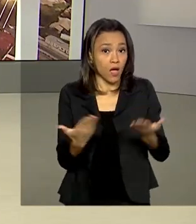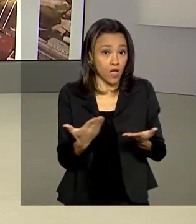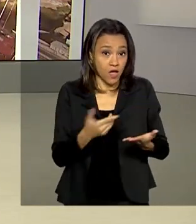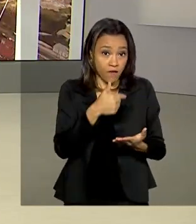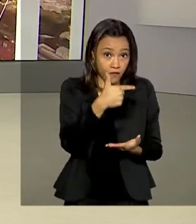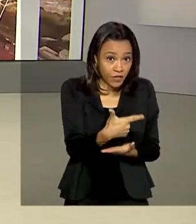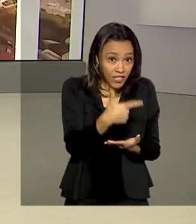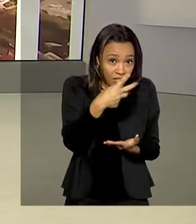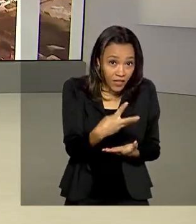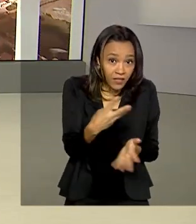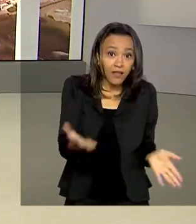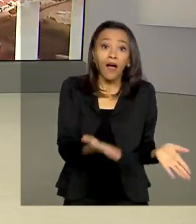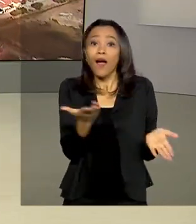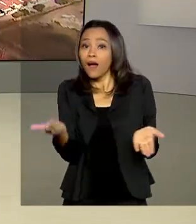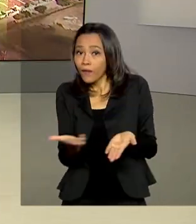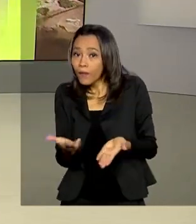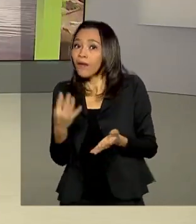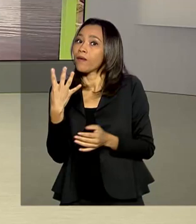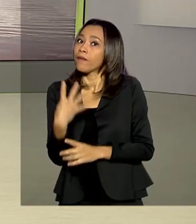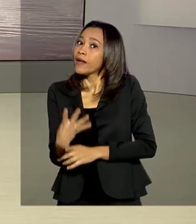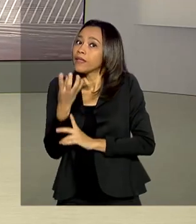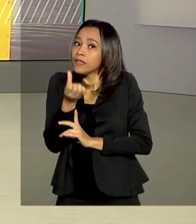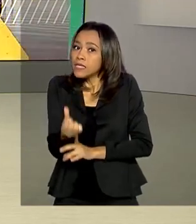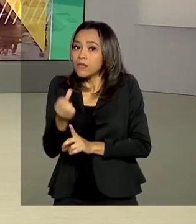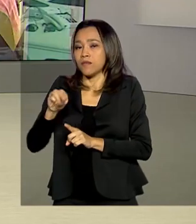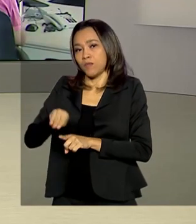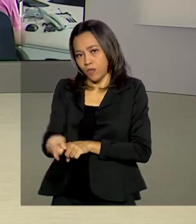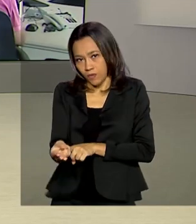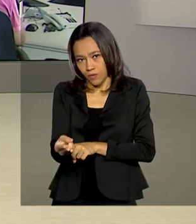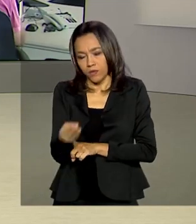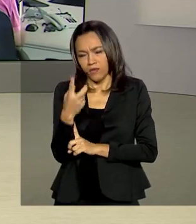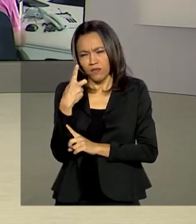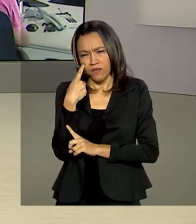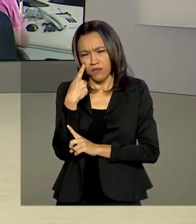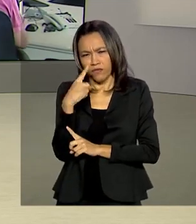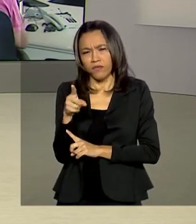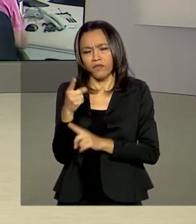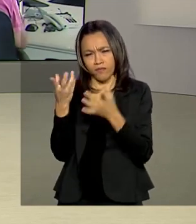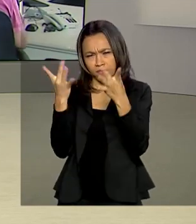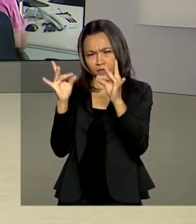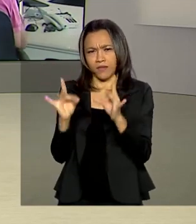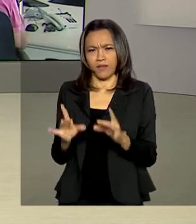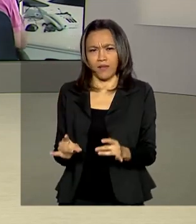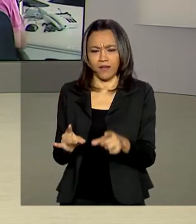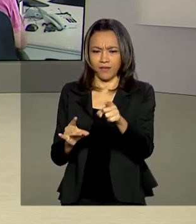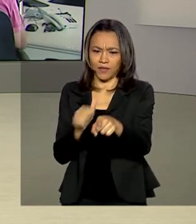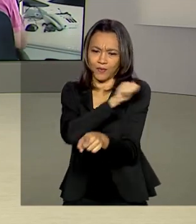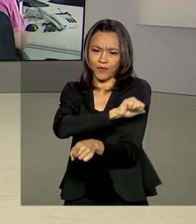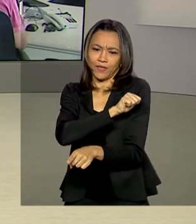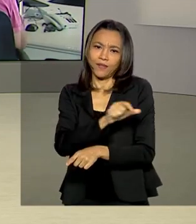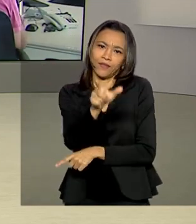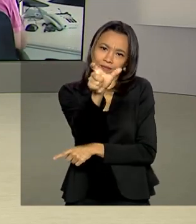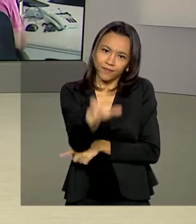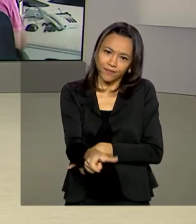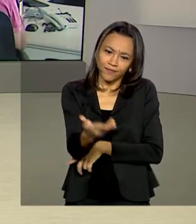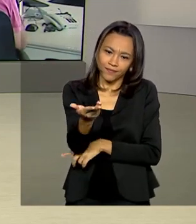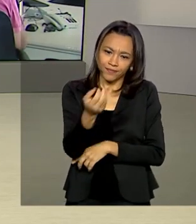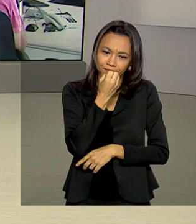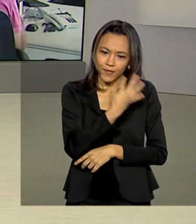para mais de 46 milhões. Vamos ao Rio de Janeiro saber os detalhes então com Cláudia Boiunga. Oi Cláudia, bom dia.